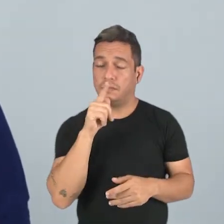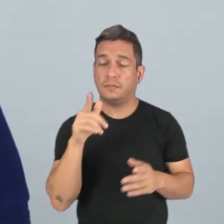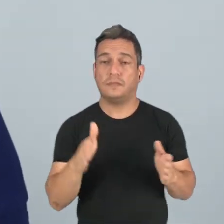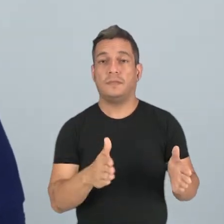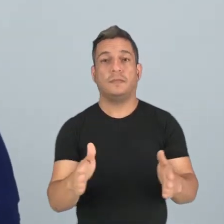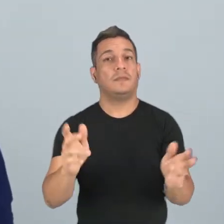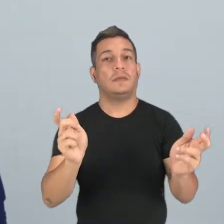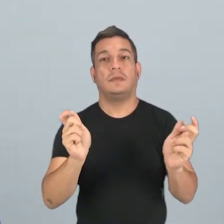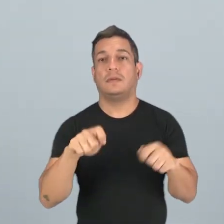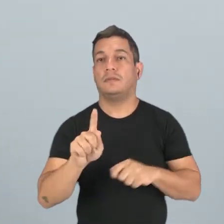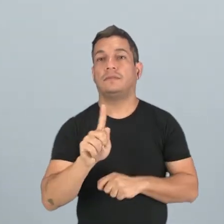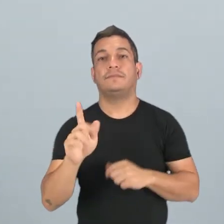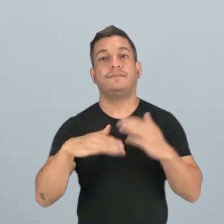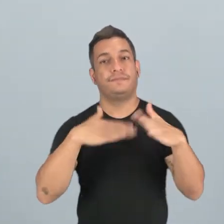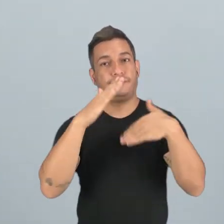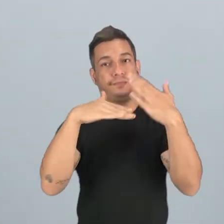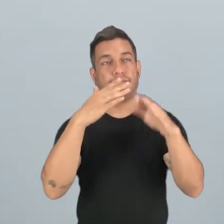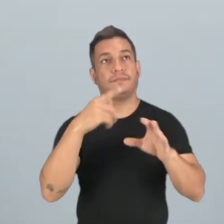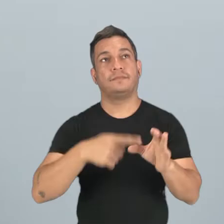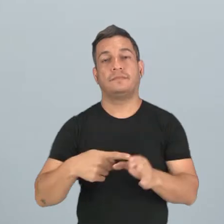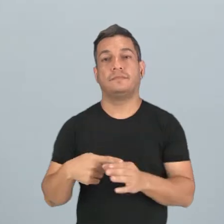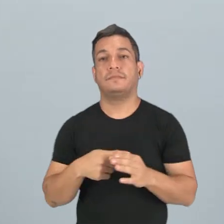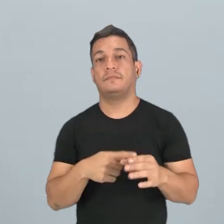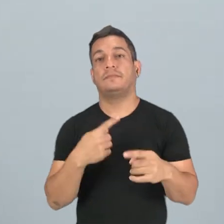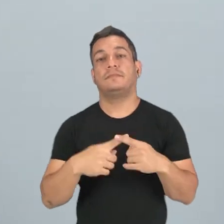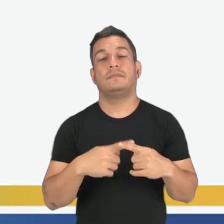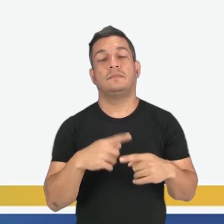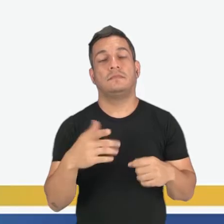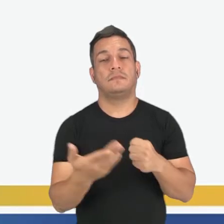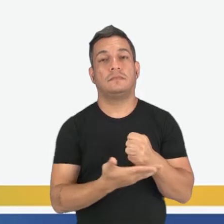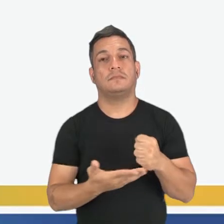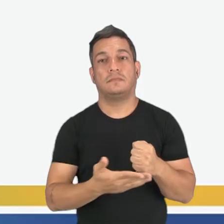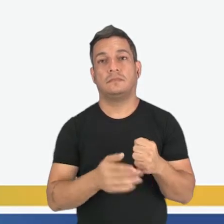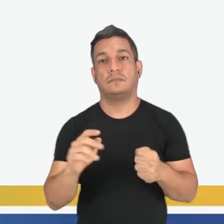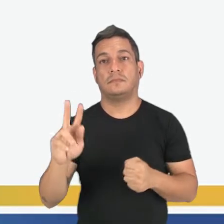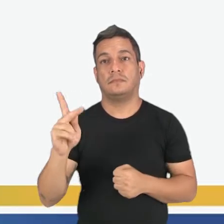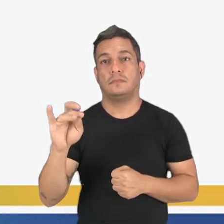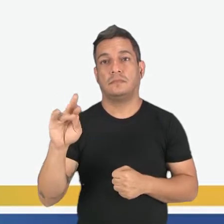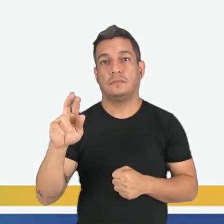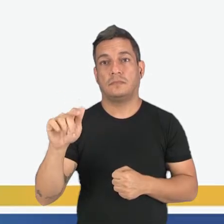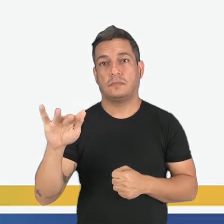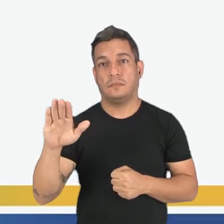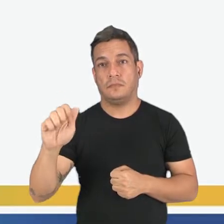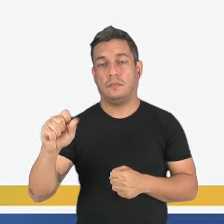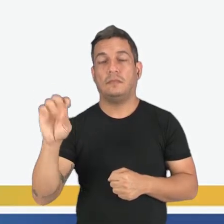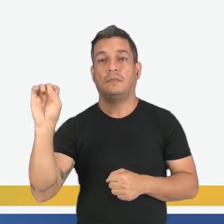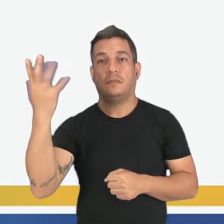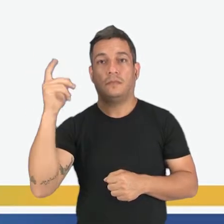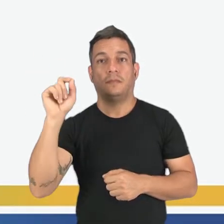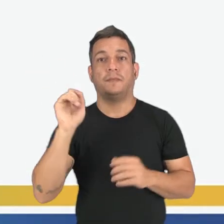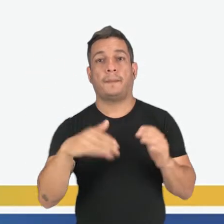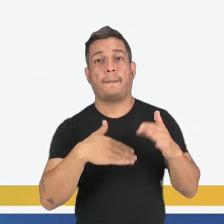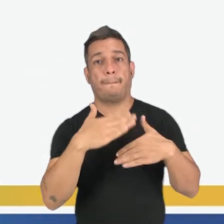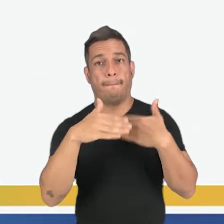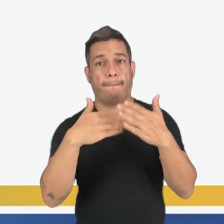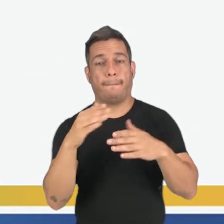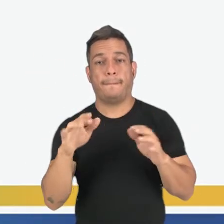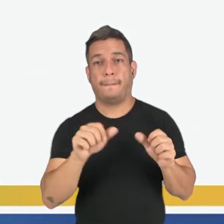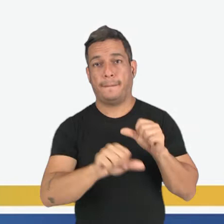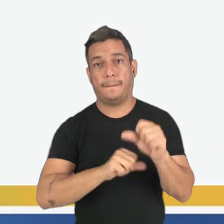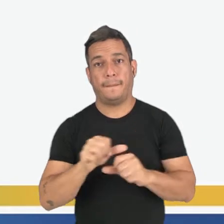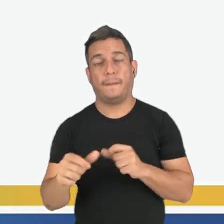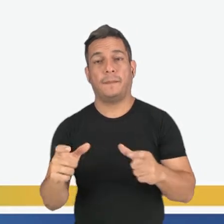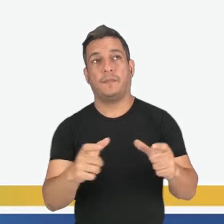não seria possível o desenvolvimento das cidades, pois foi através das vias hidrográficas que aconteceu o processo de migração